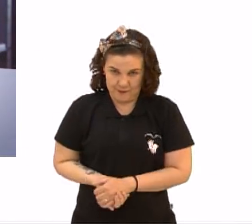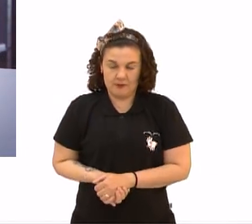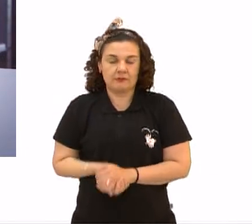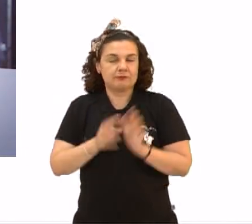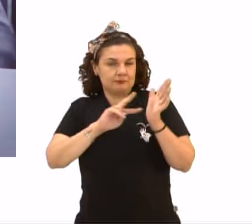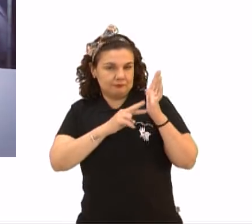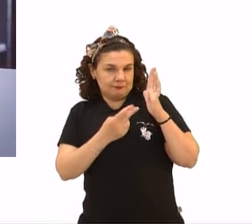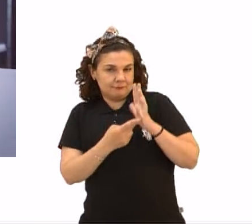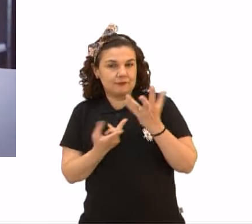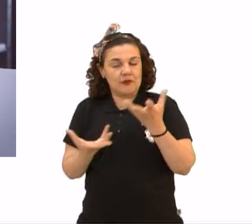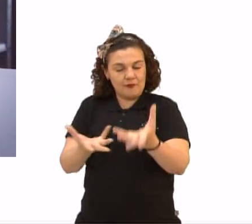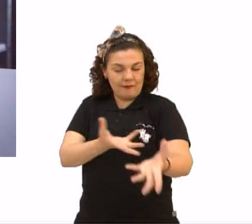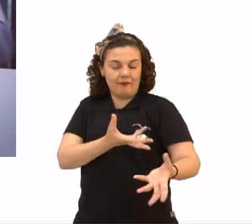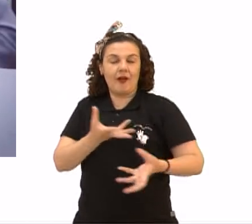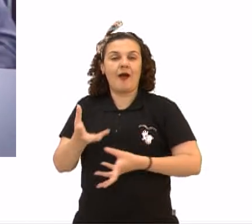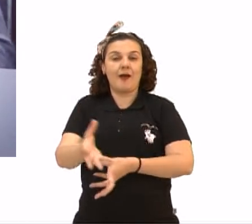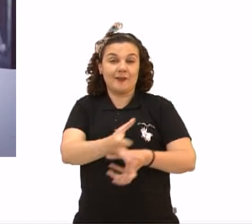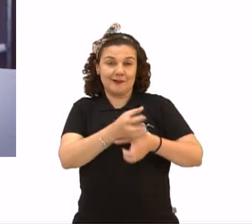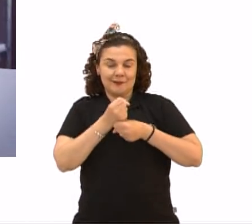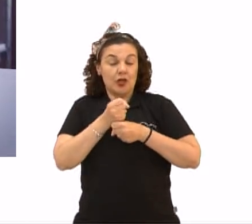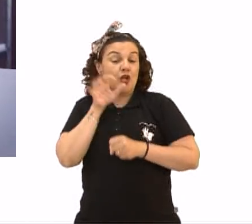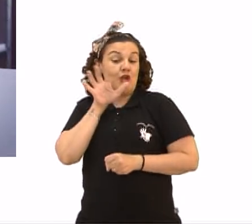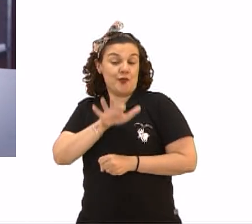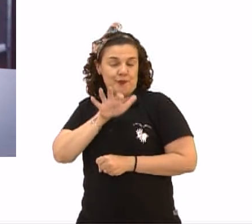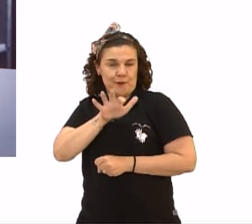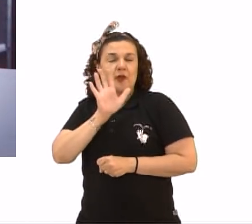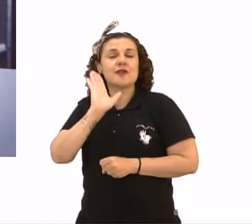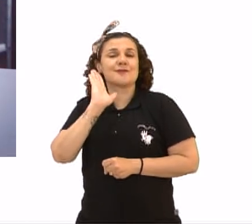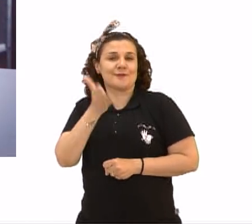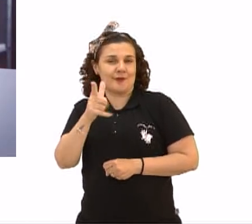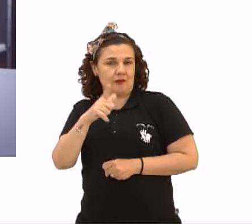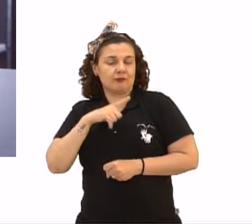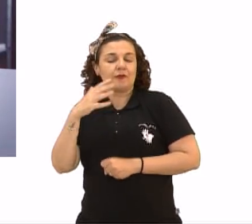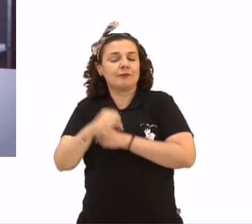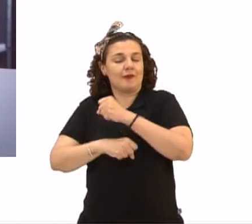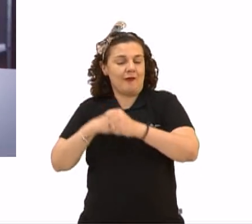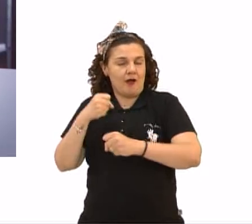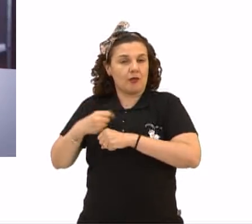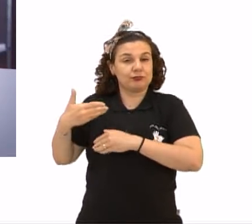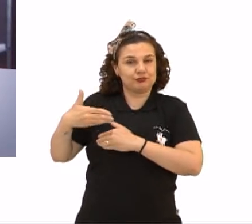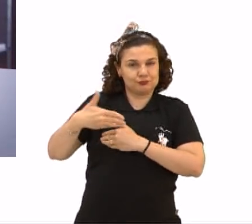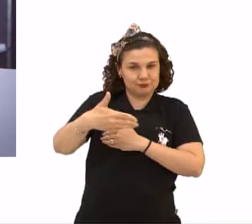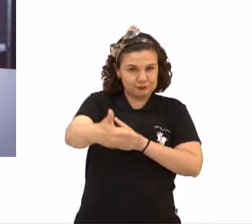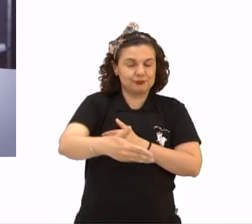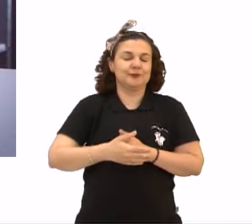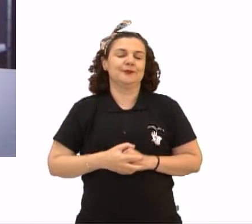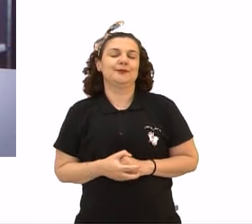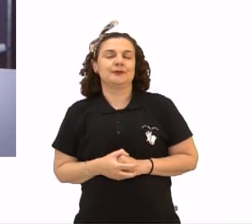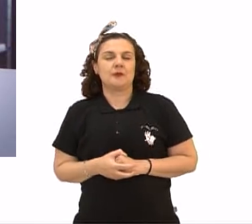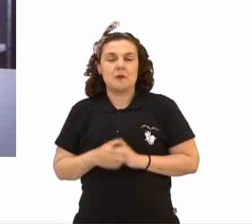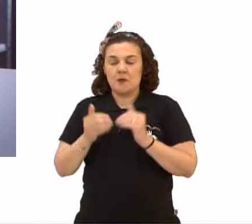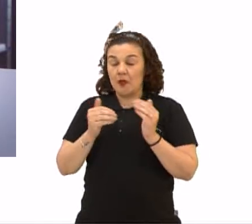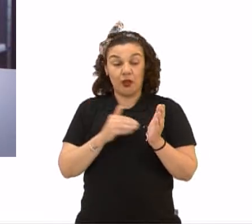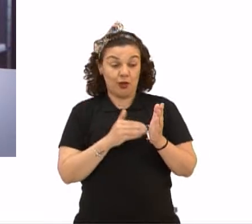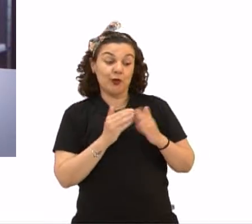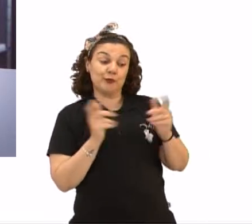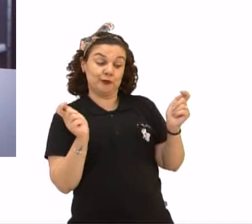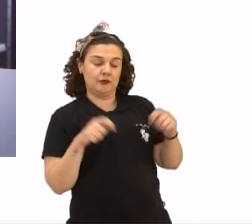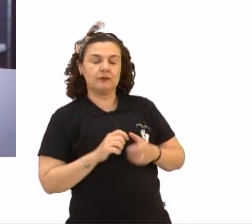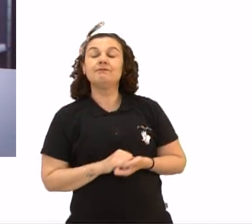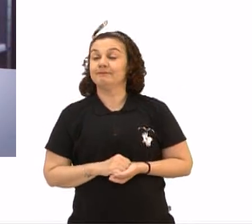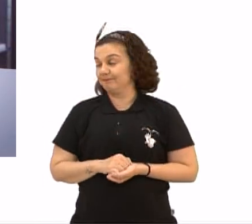nesse sentido que a gente vai, né, Sim, pegando vai influências do que a gente viu ao longo se inspirando, né? Sim, com certeza. E tudo é válido, né?